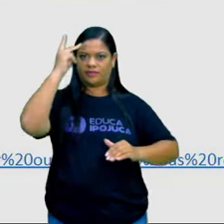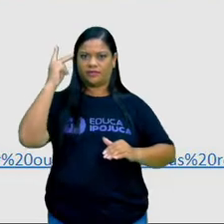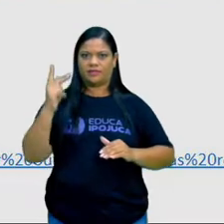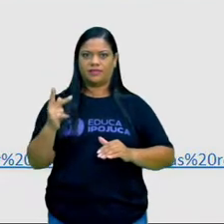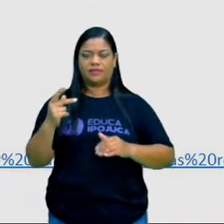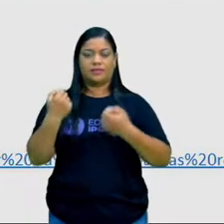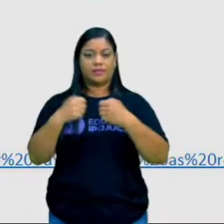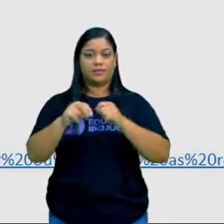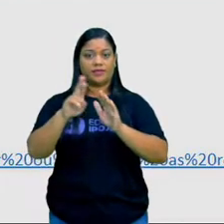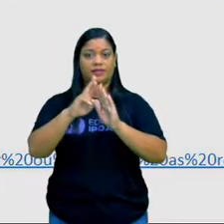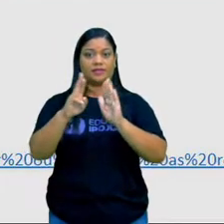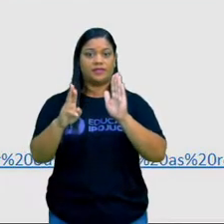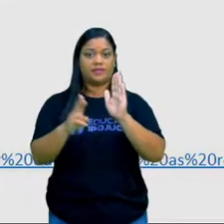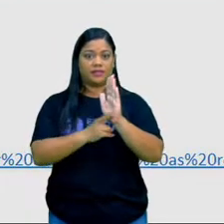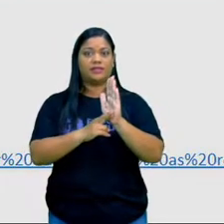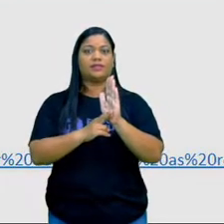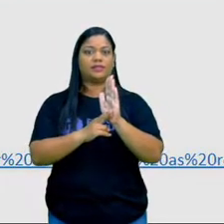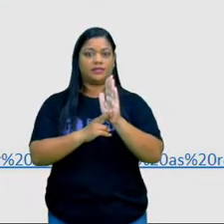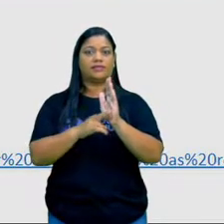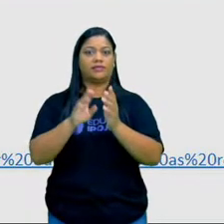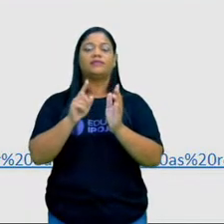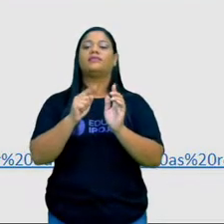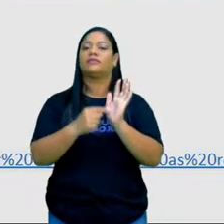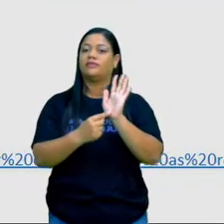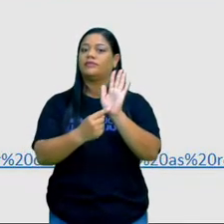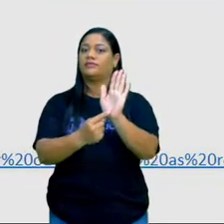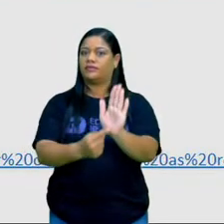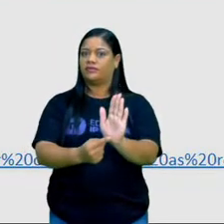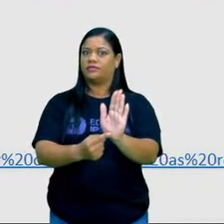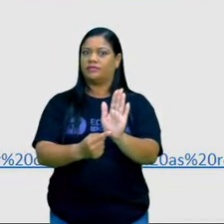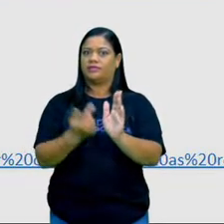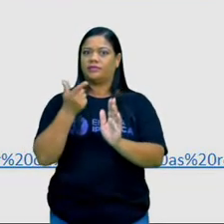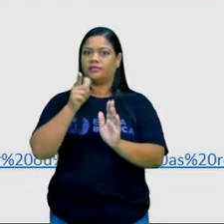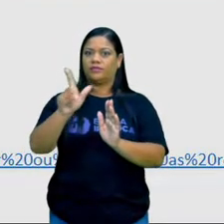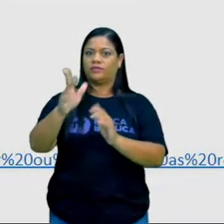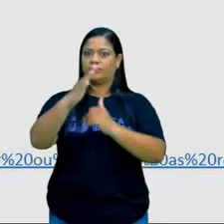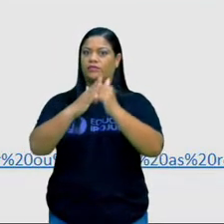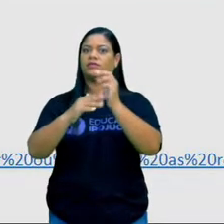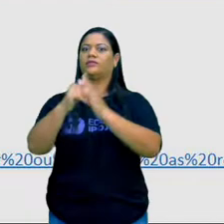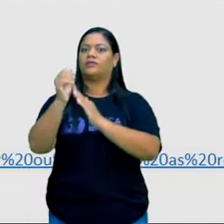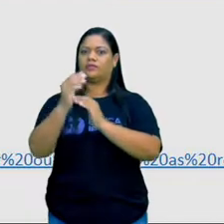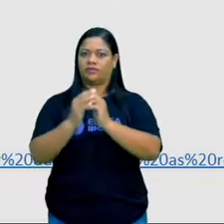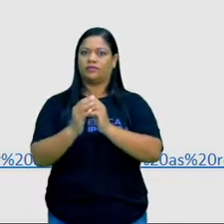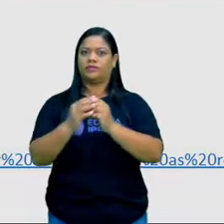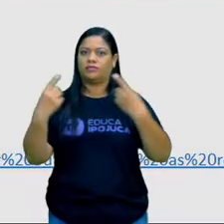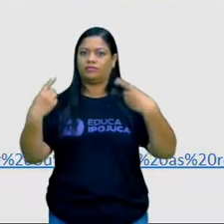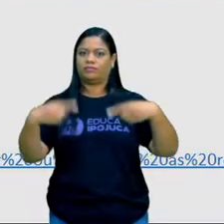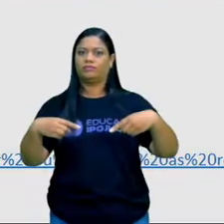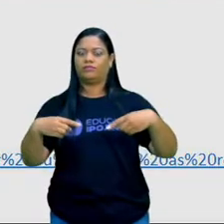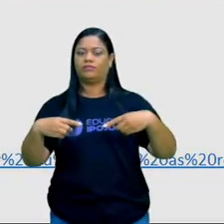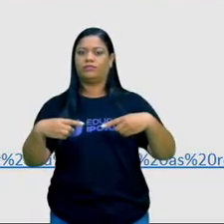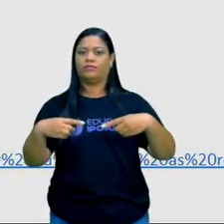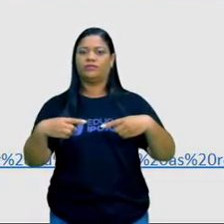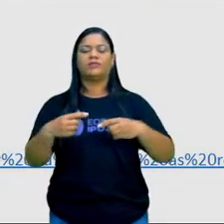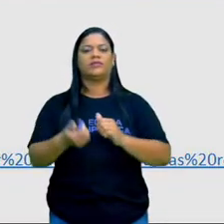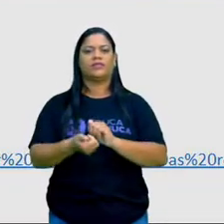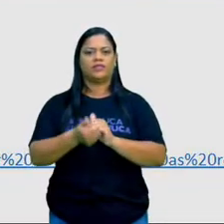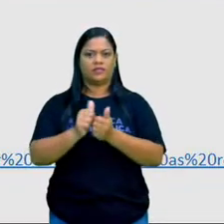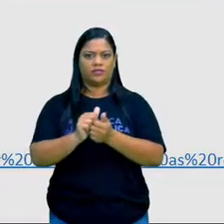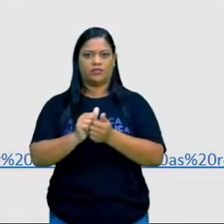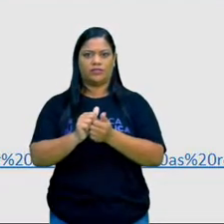devem seguir as regras estabelecidas para competir com outros profissionais. Num jogo,